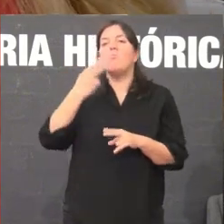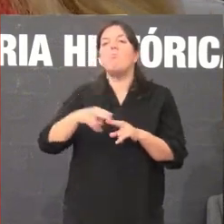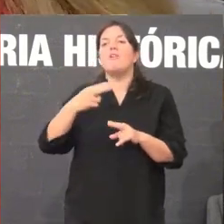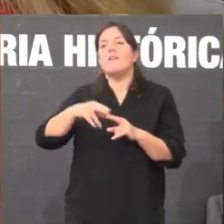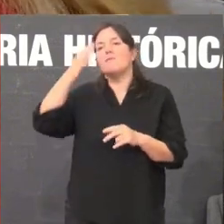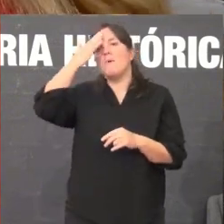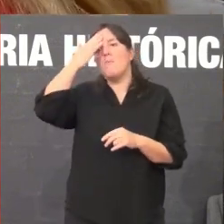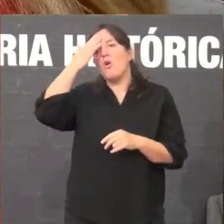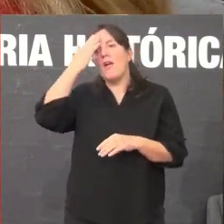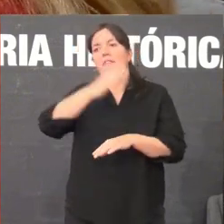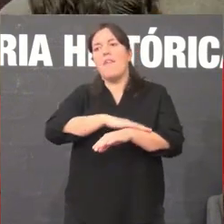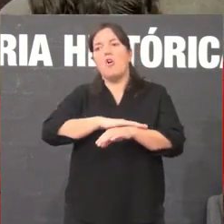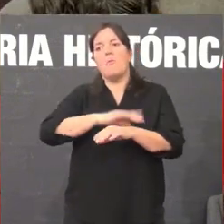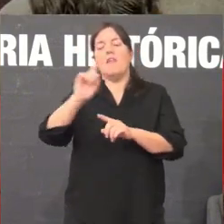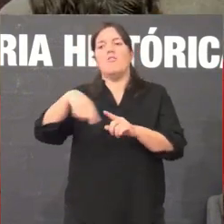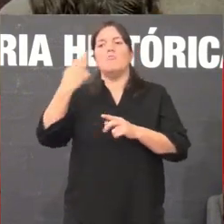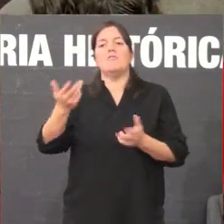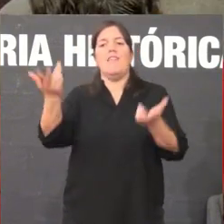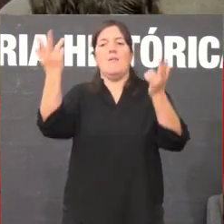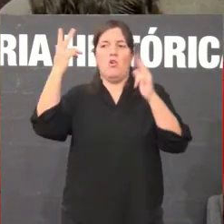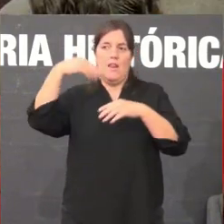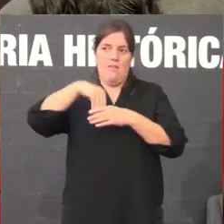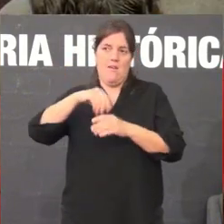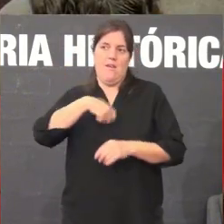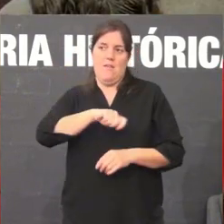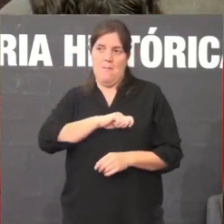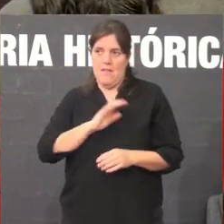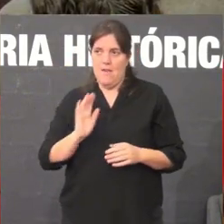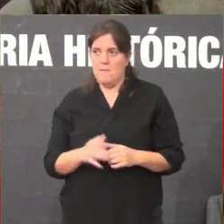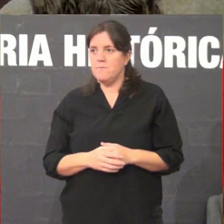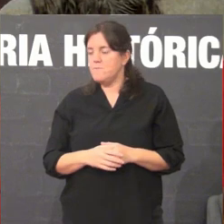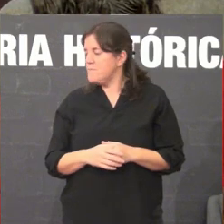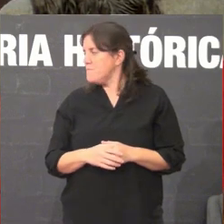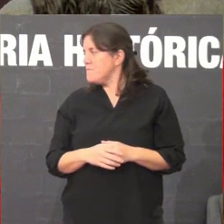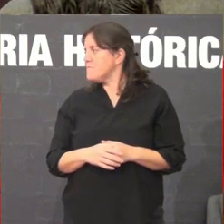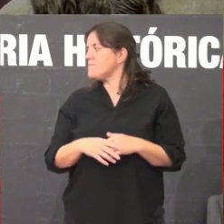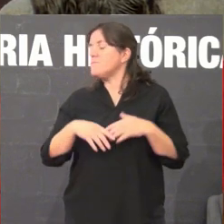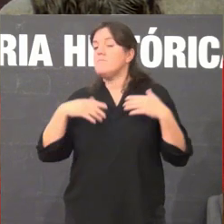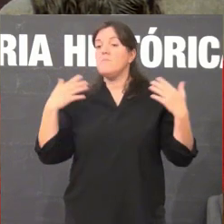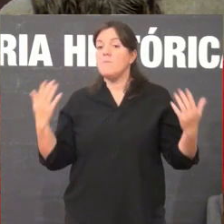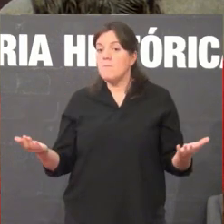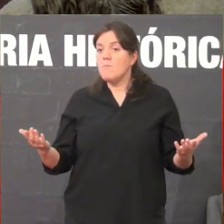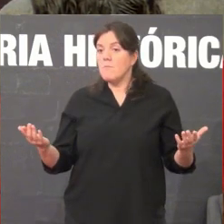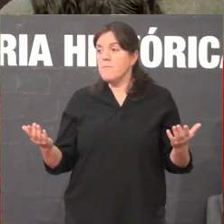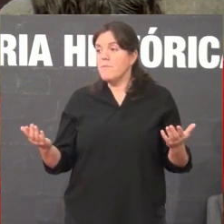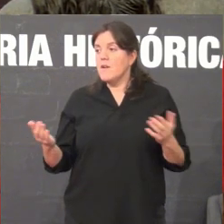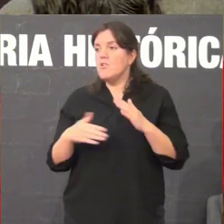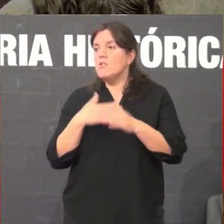governos da democracia espanhola. Então,